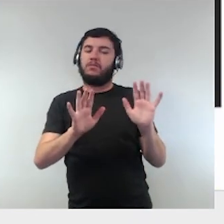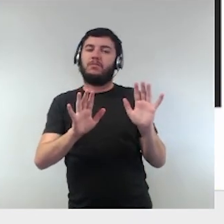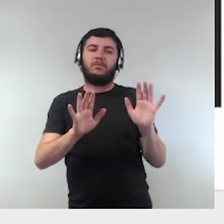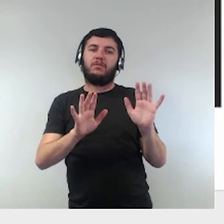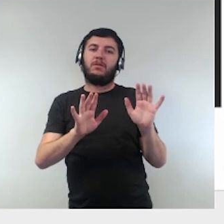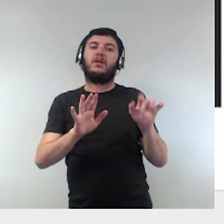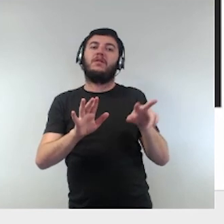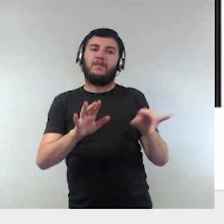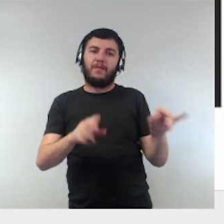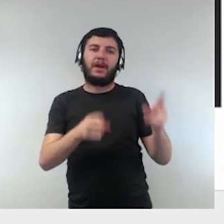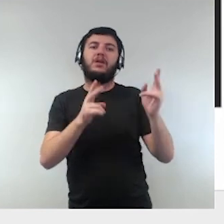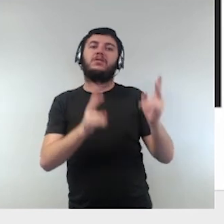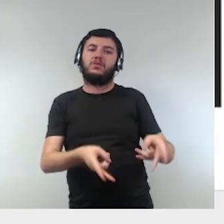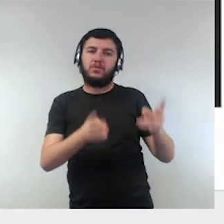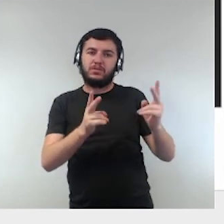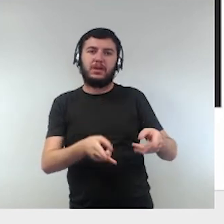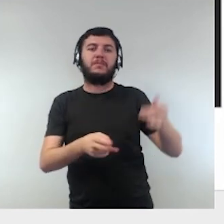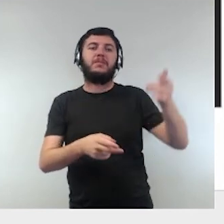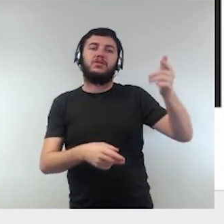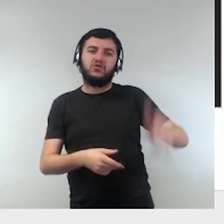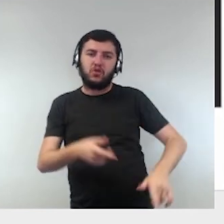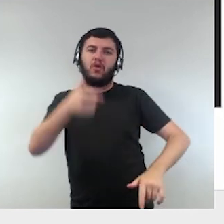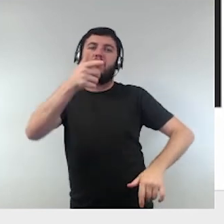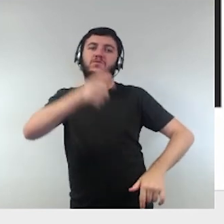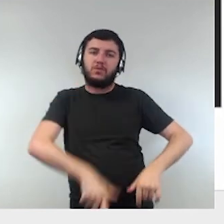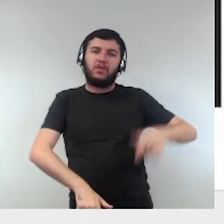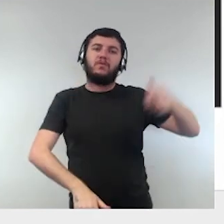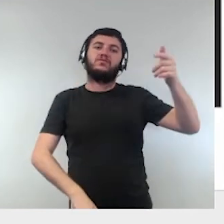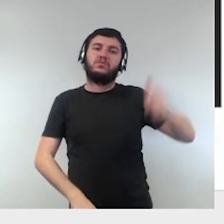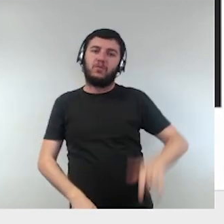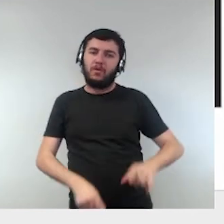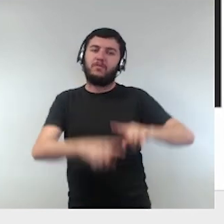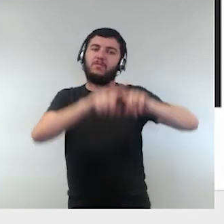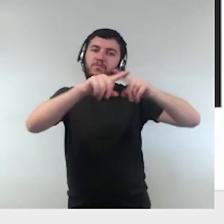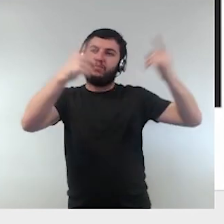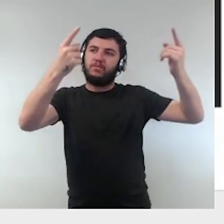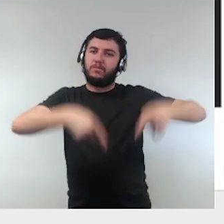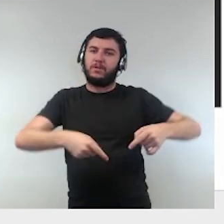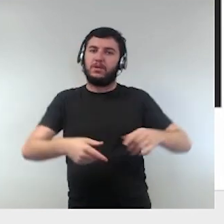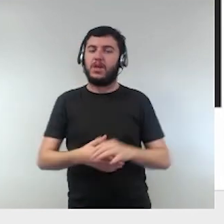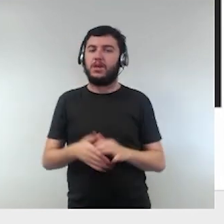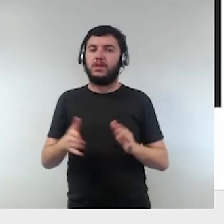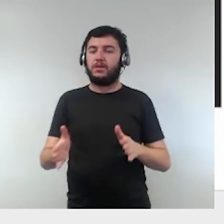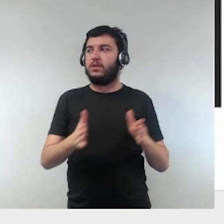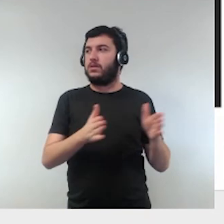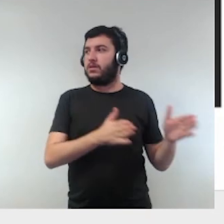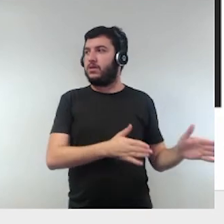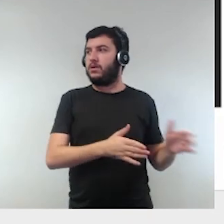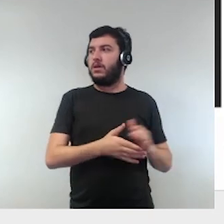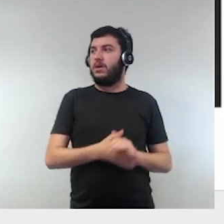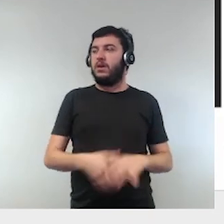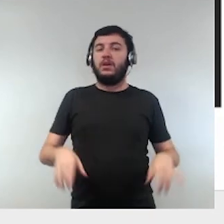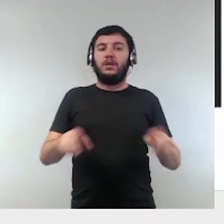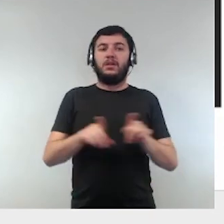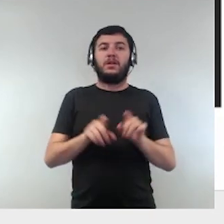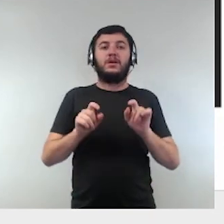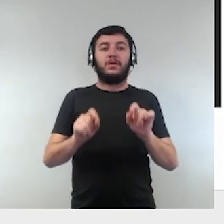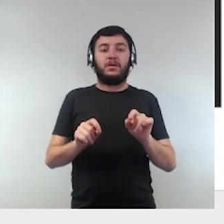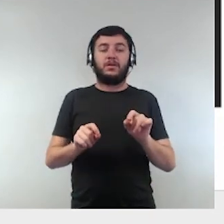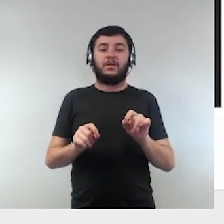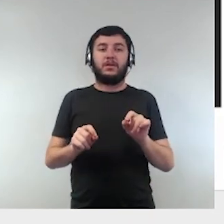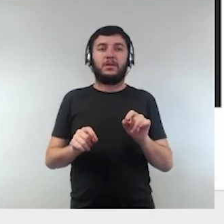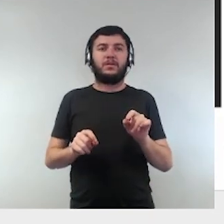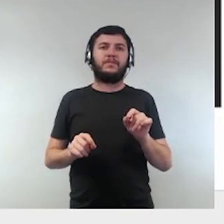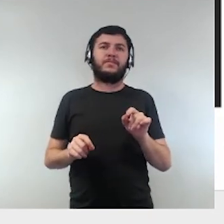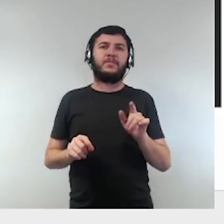uma imagem chocante que eu coloco para vocês, que poucas pessoas sabem, que 2%